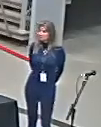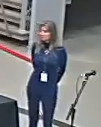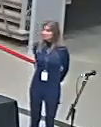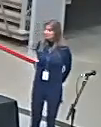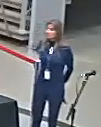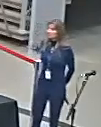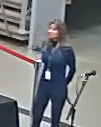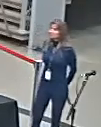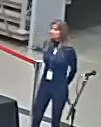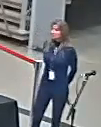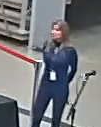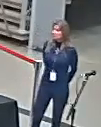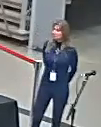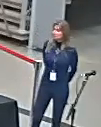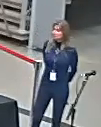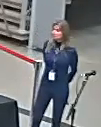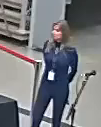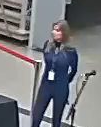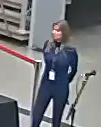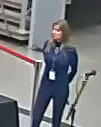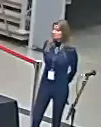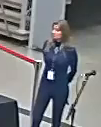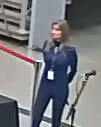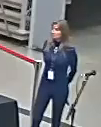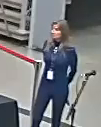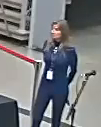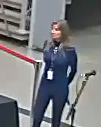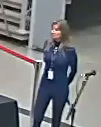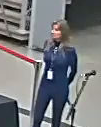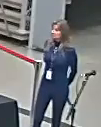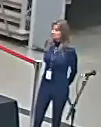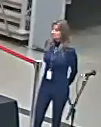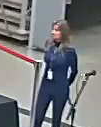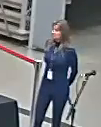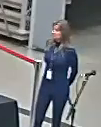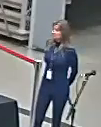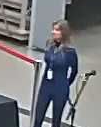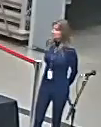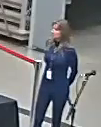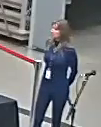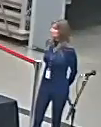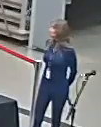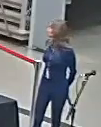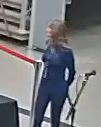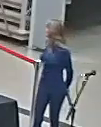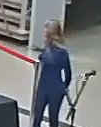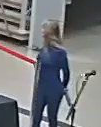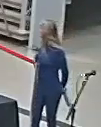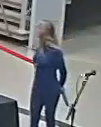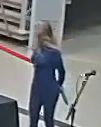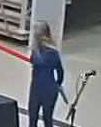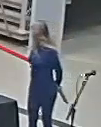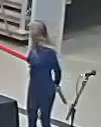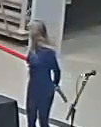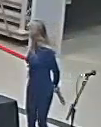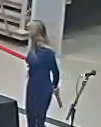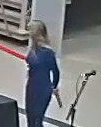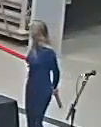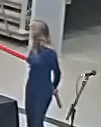públicas aob para que se instale serviço de destinado ao